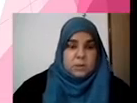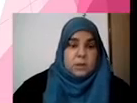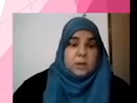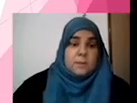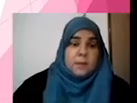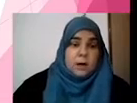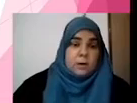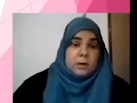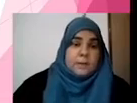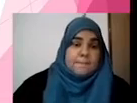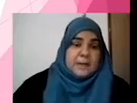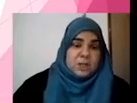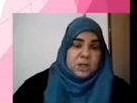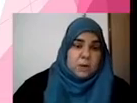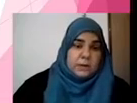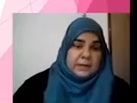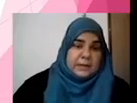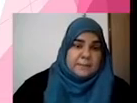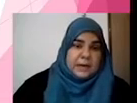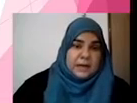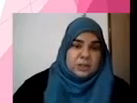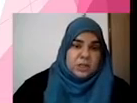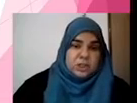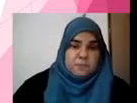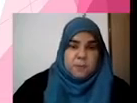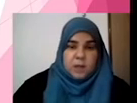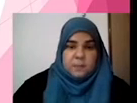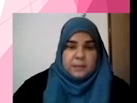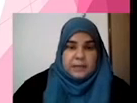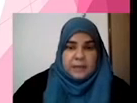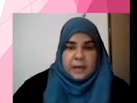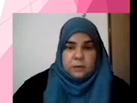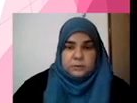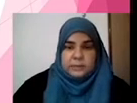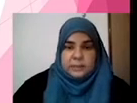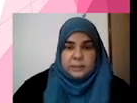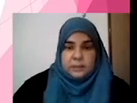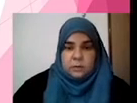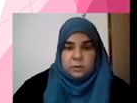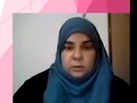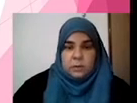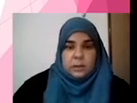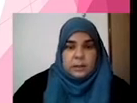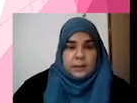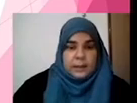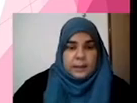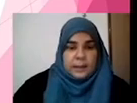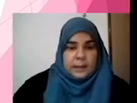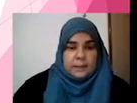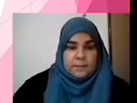baixo. Bom, para achar o gama, a gente pode pegar o triângulo